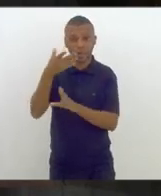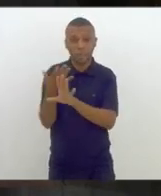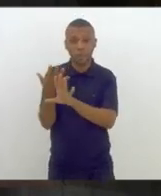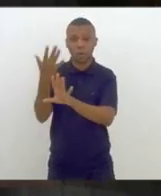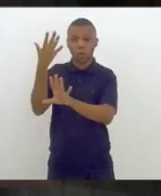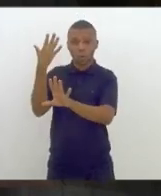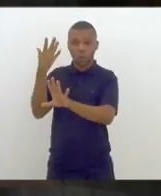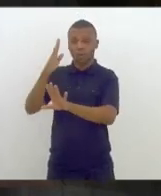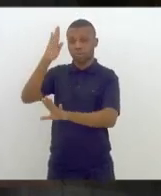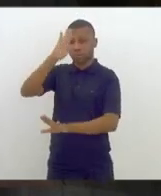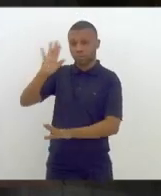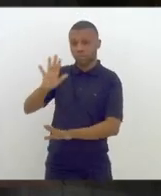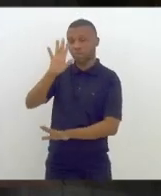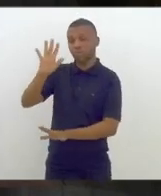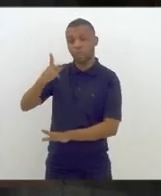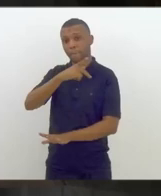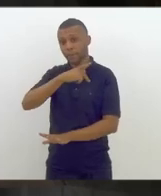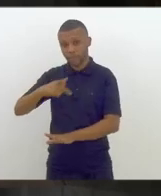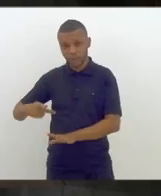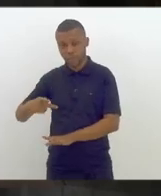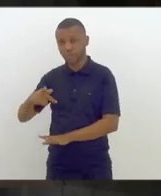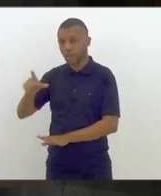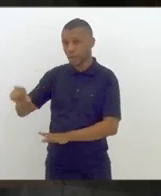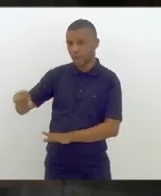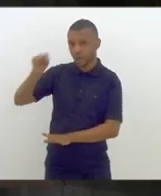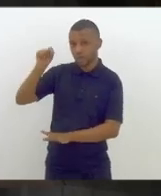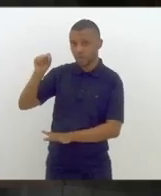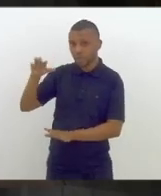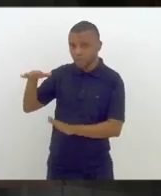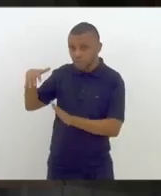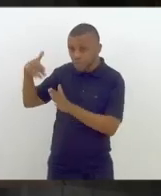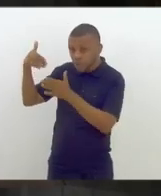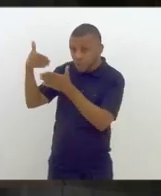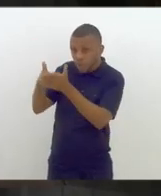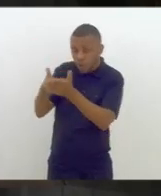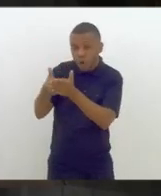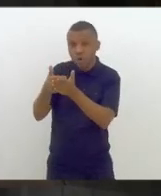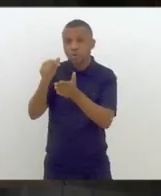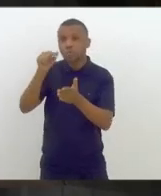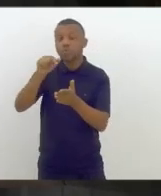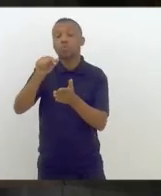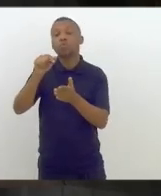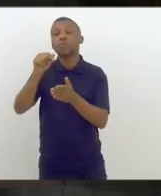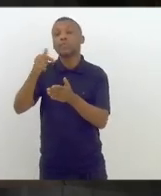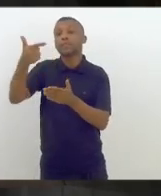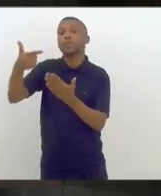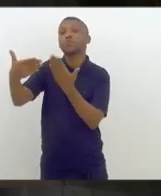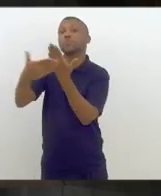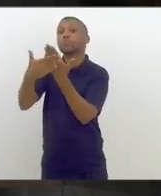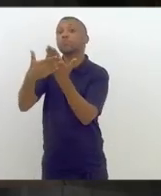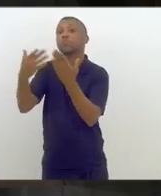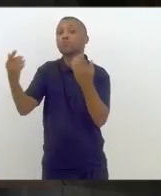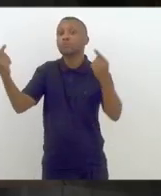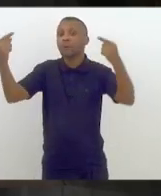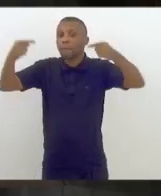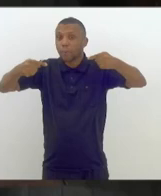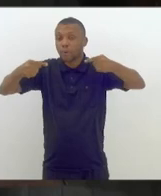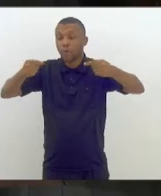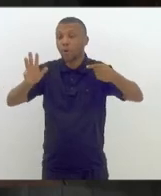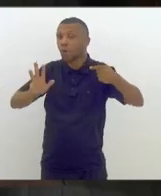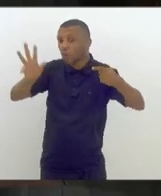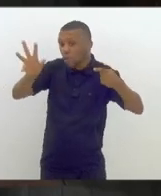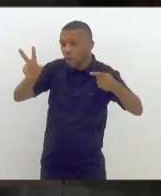um presidente eleito chegou no segundo turno com menos votos do que seu opositor. Luiz Inácio Lula da Silva